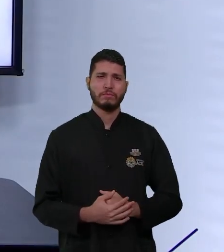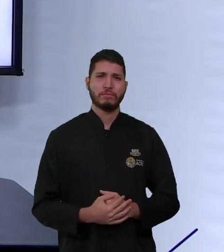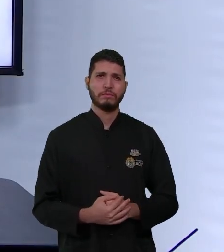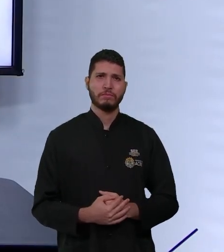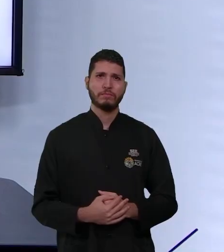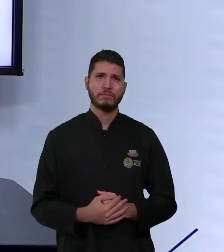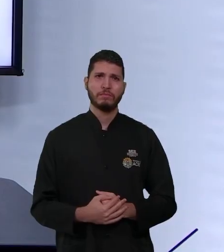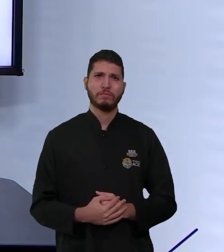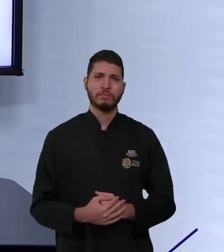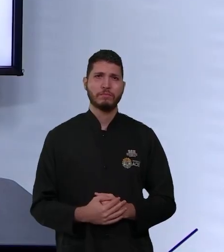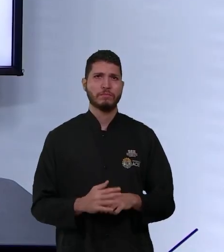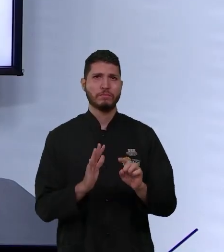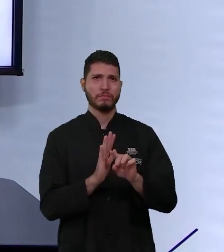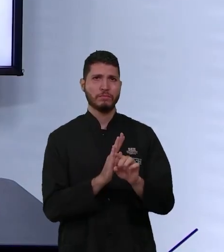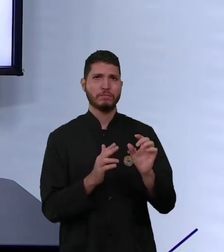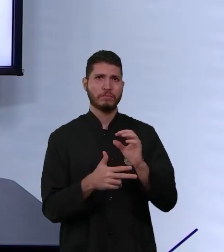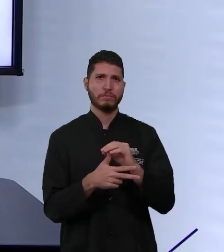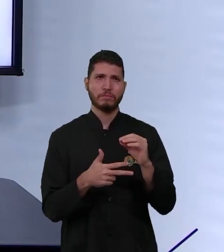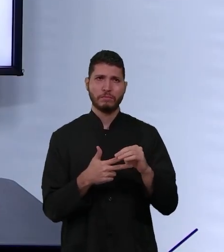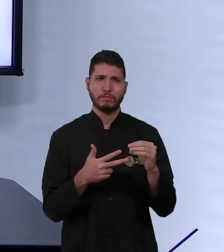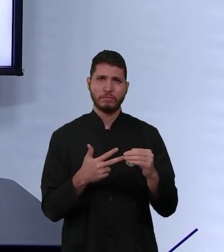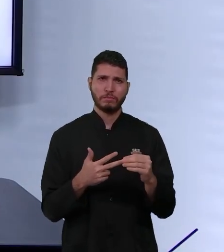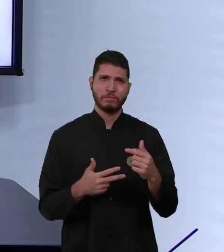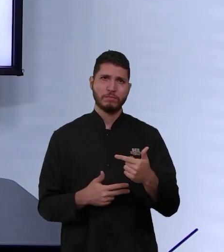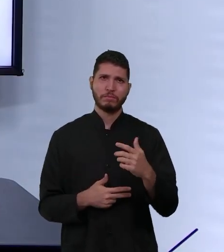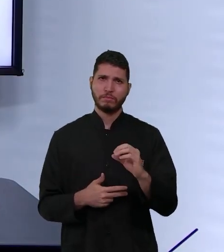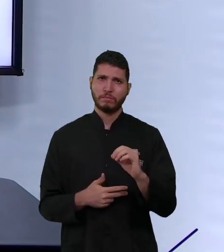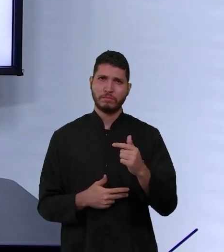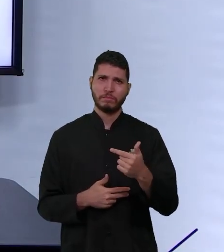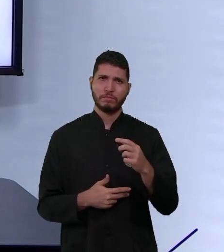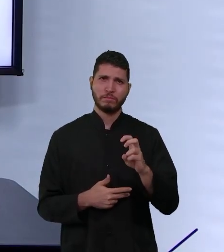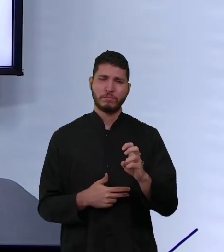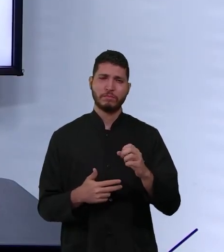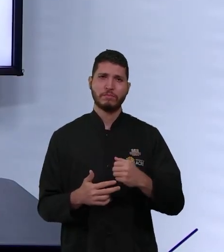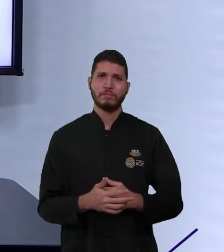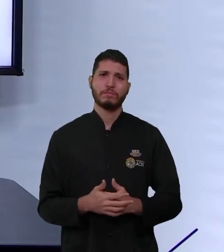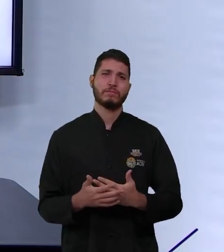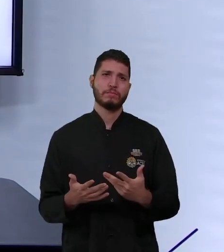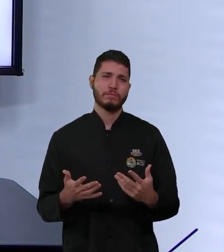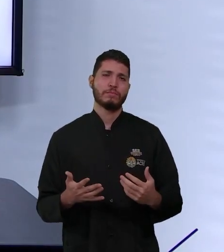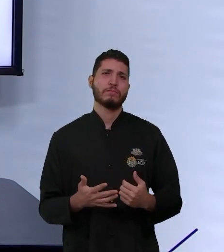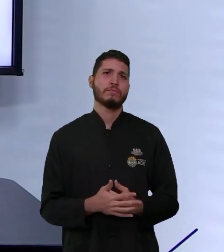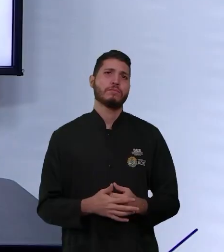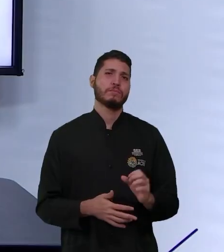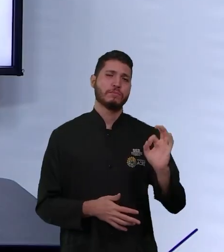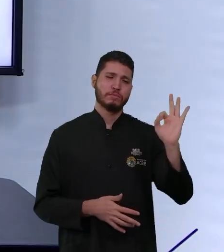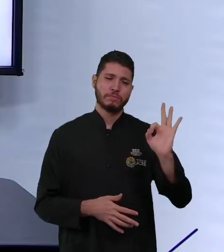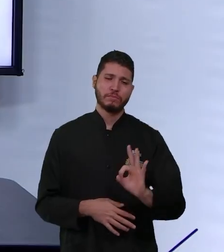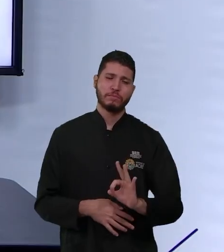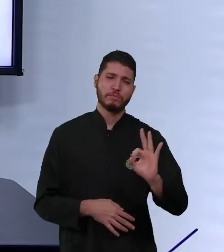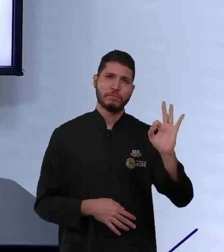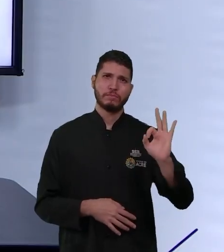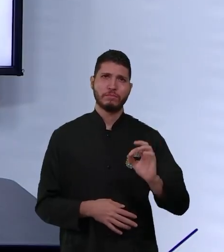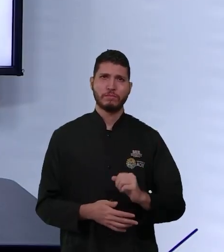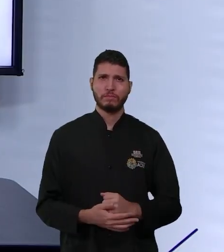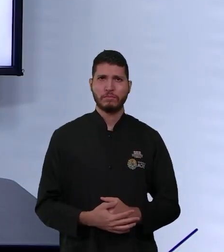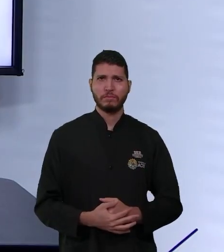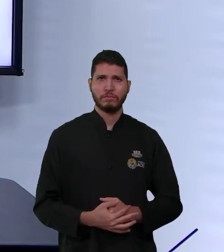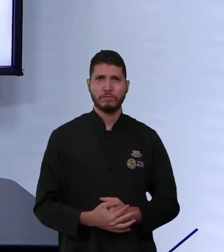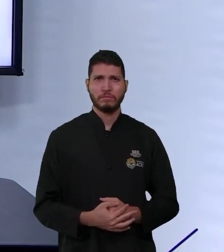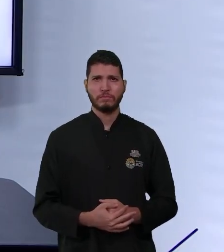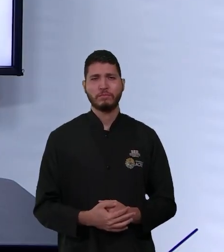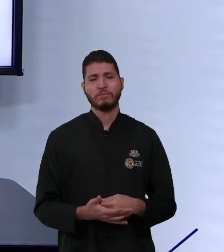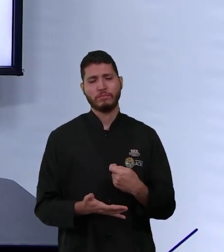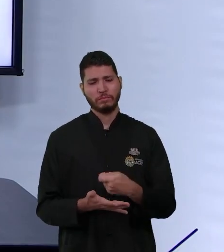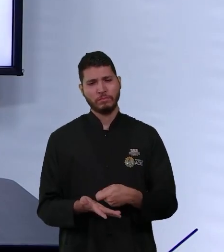uma questãozinha do Enem de 2025, que trabalha essas ideias de porcentagem, tá? E aí a porcentagem, ela cai